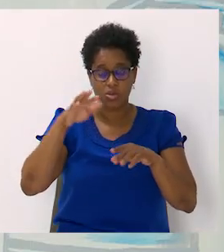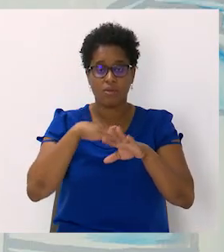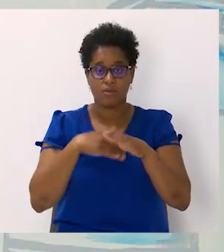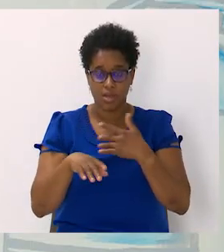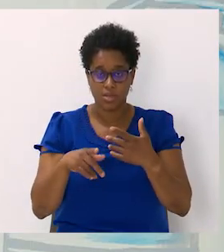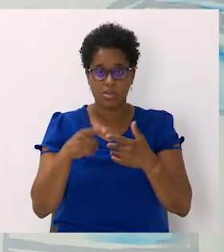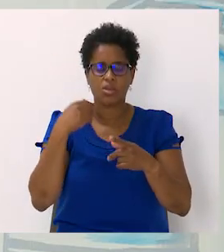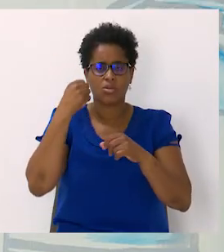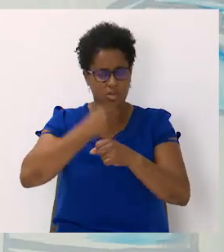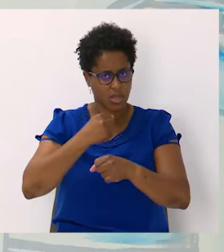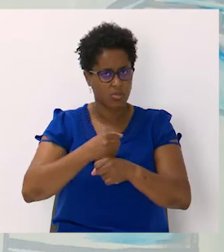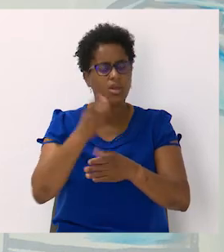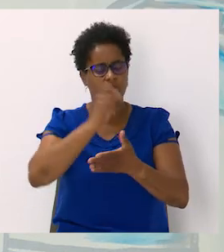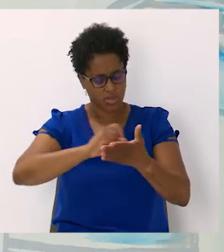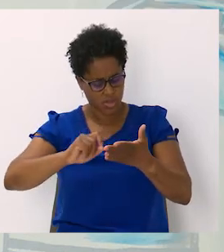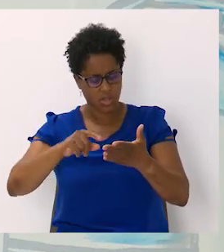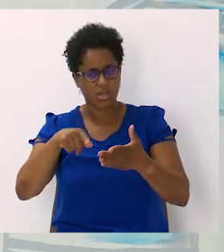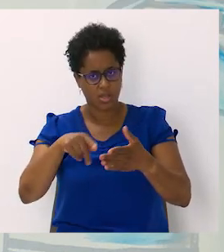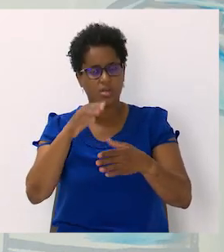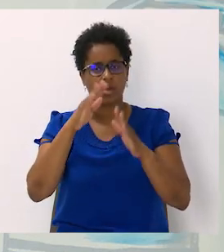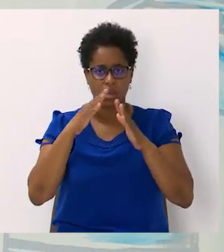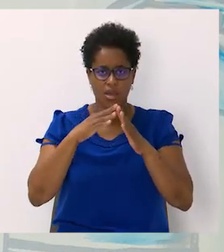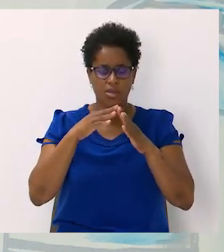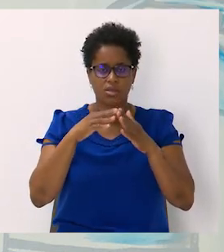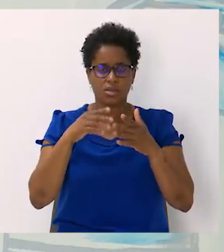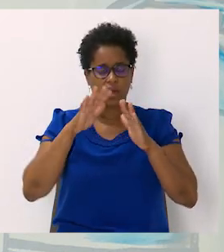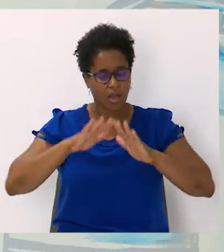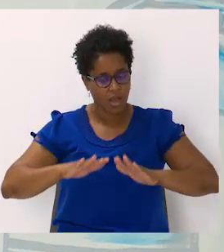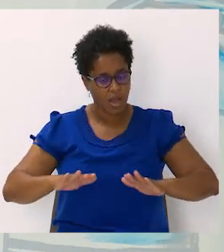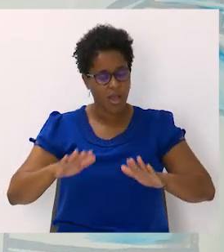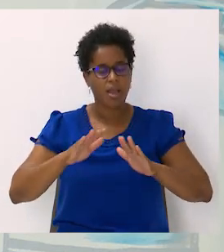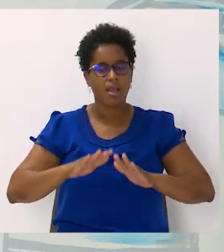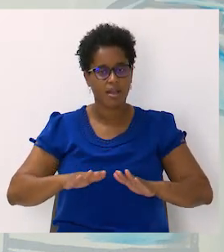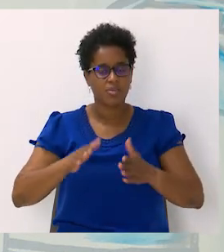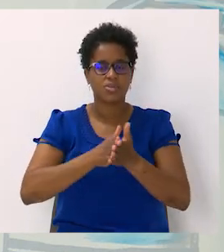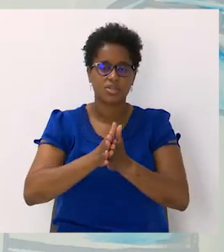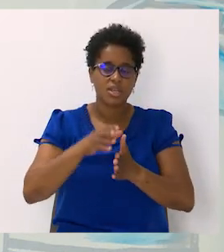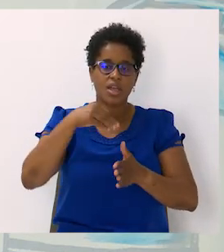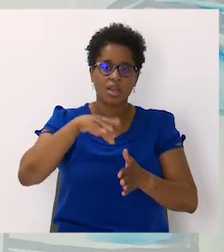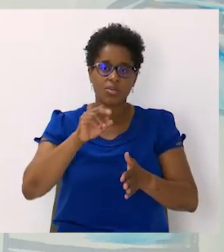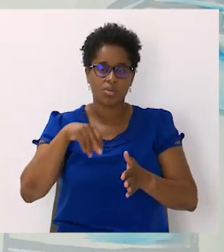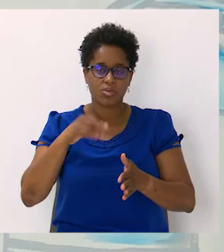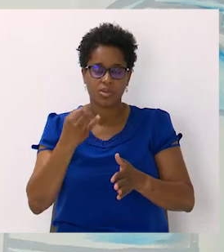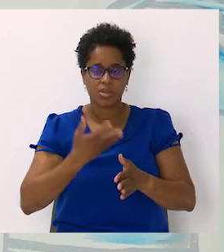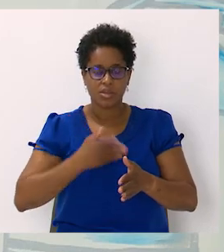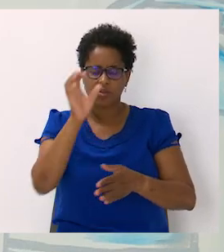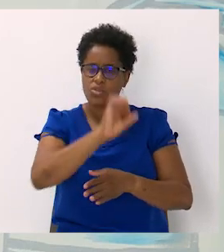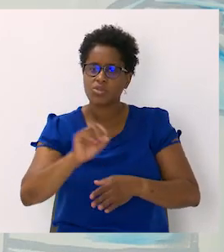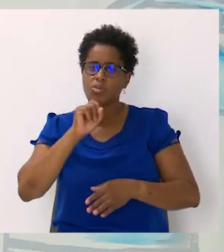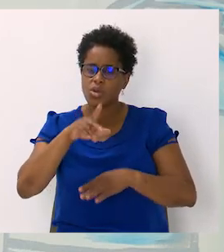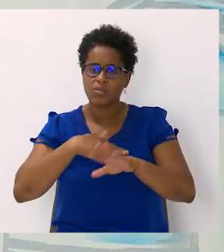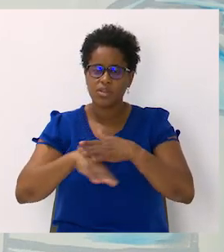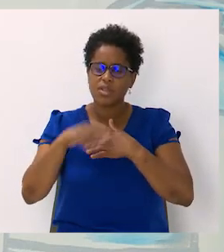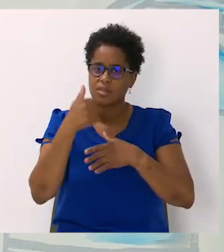Resolve. É o desafio. Fica registado aqui o desafio para casa. Com toda a calma, utilizando as propriedades, vocês poderão